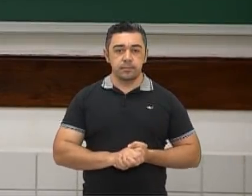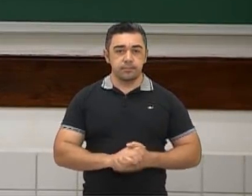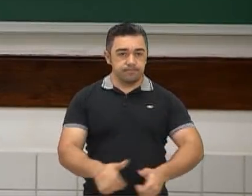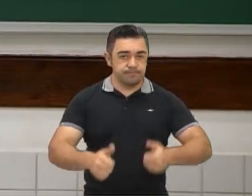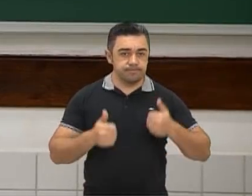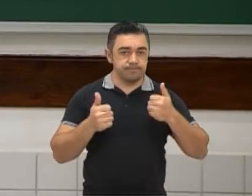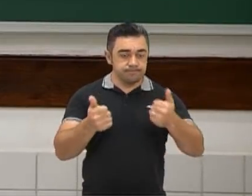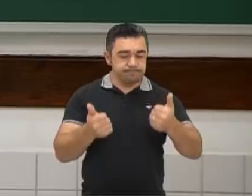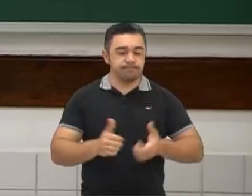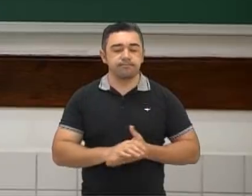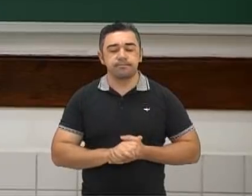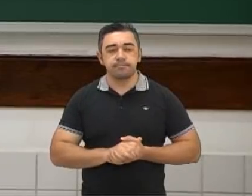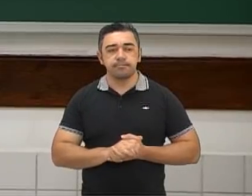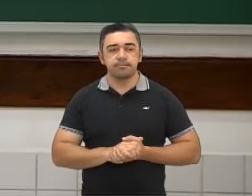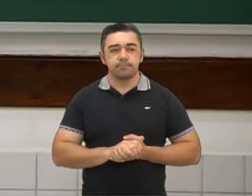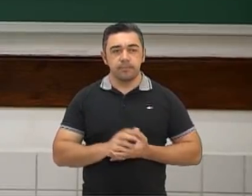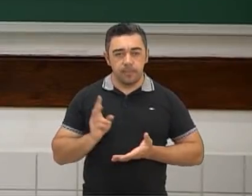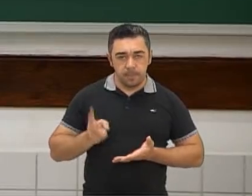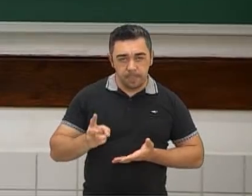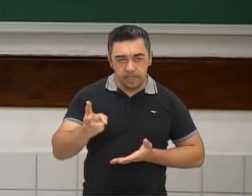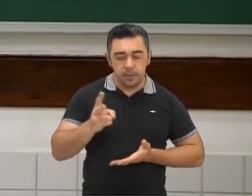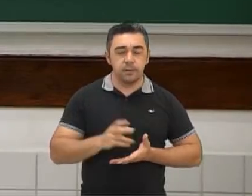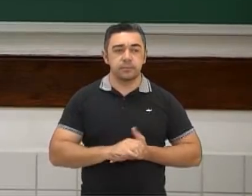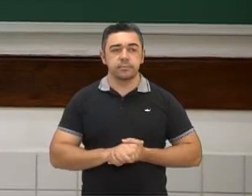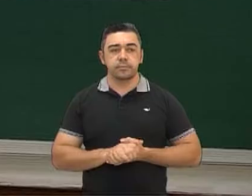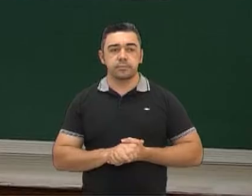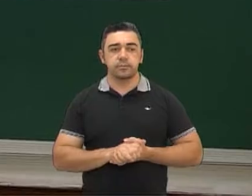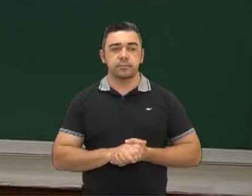Muito bom. Continuando, então.